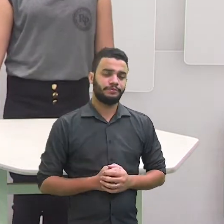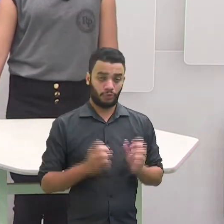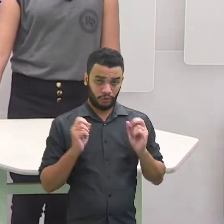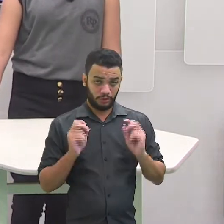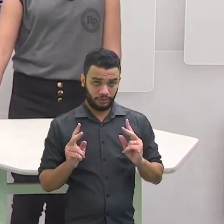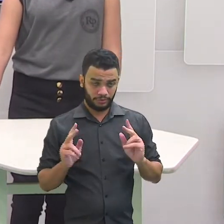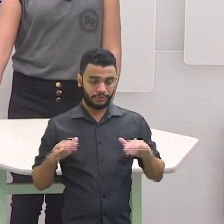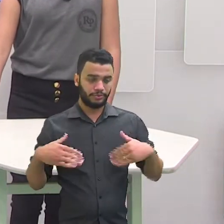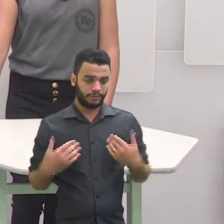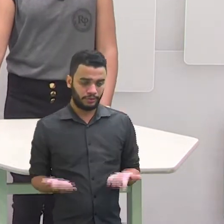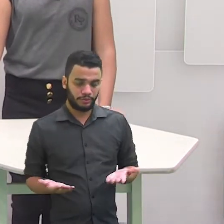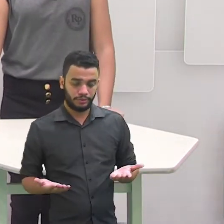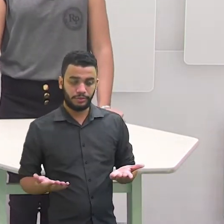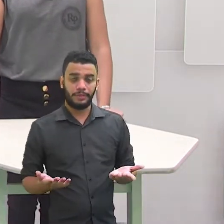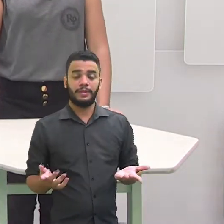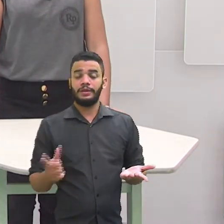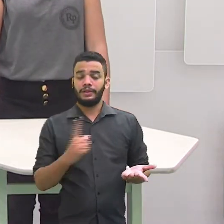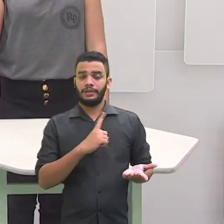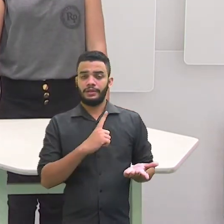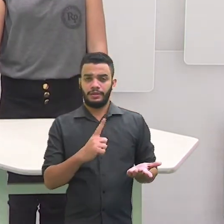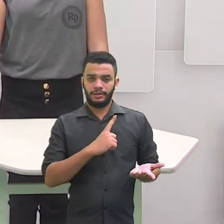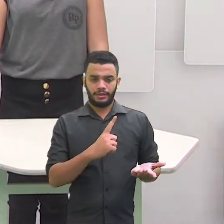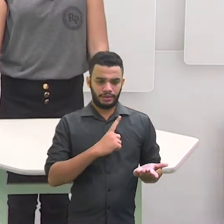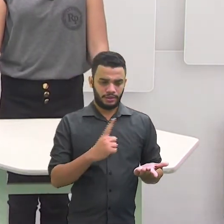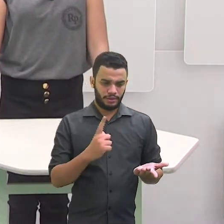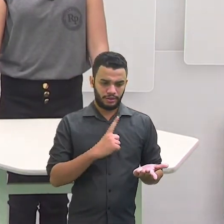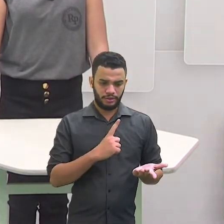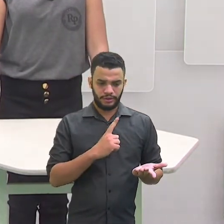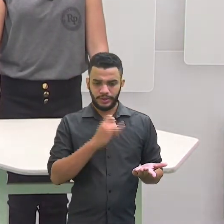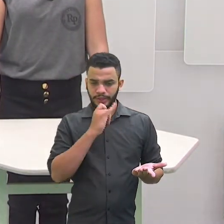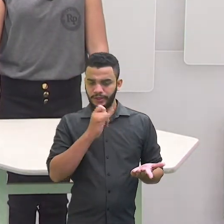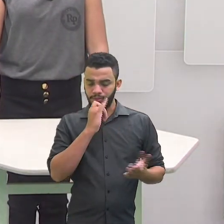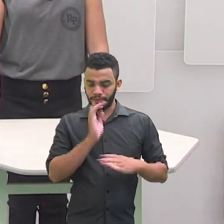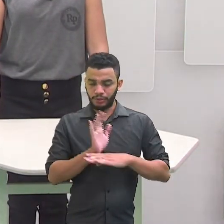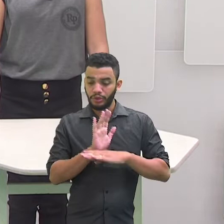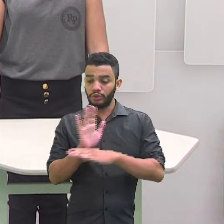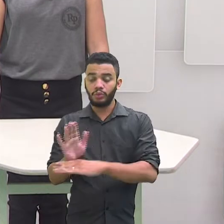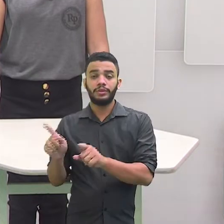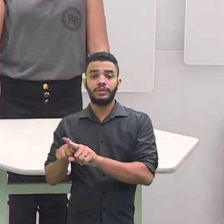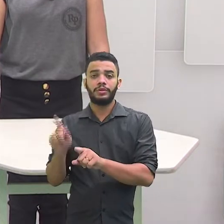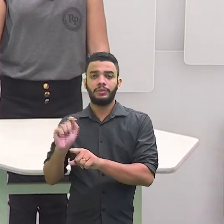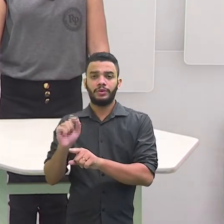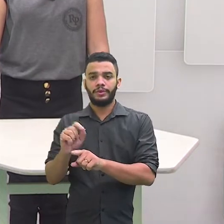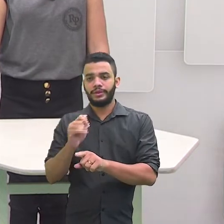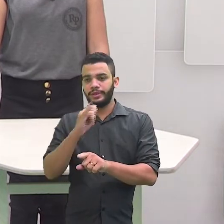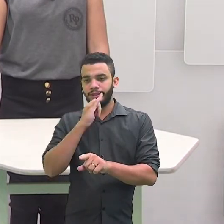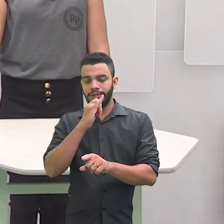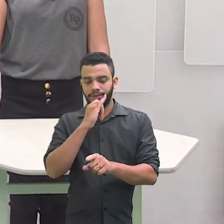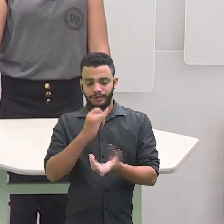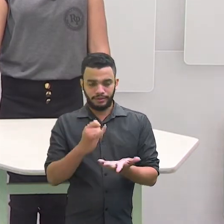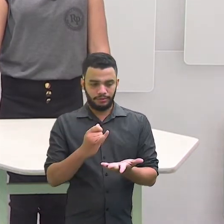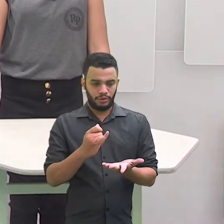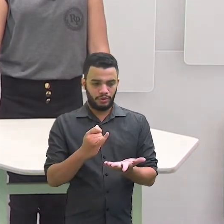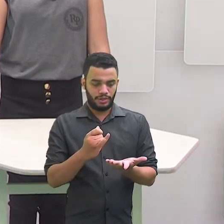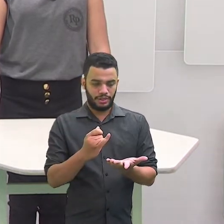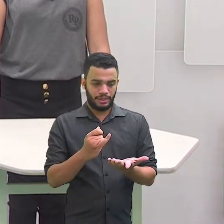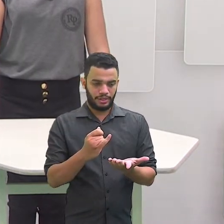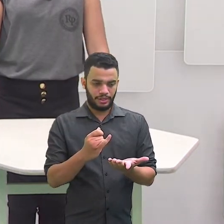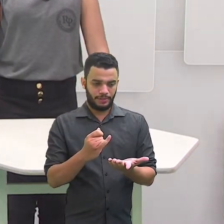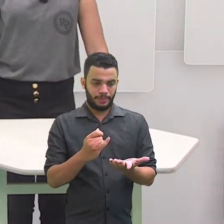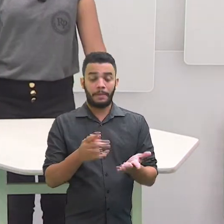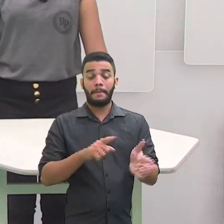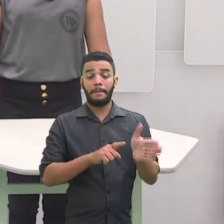E temos duas ajudas, tá? Que vocês podem estar pedindo, que é definição da palavra e aplicação na frase.